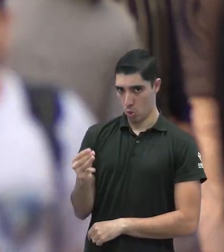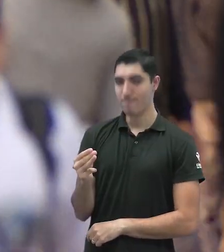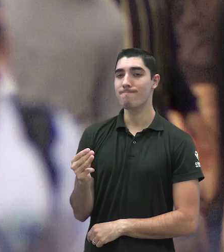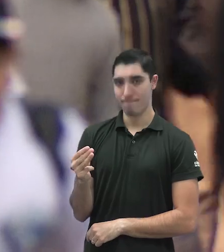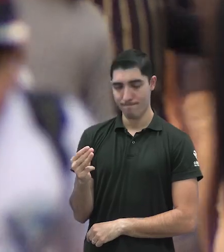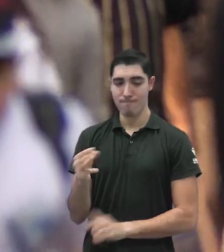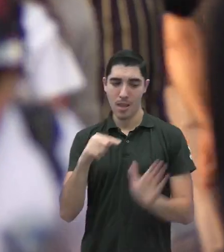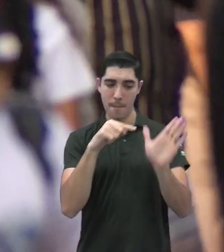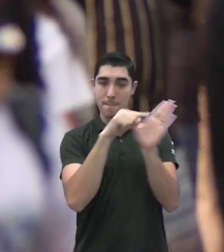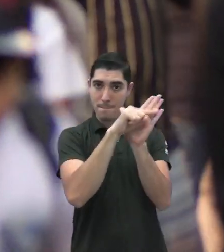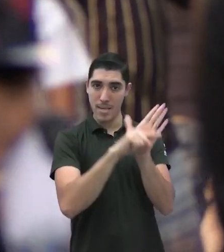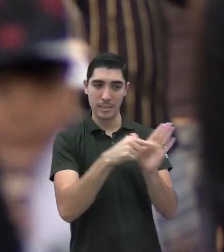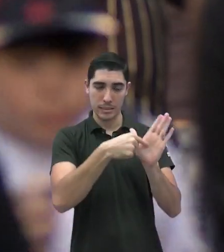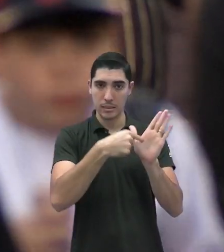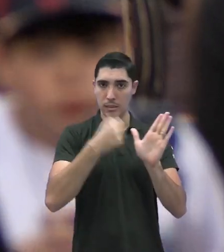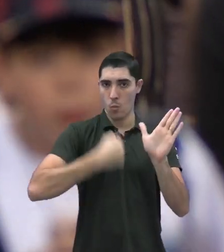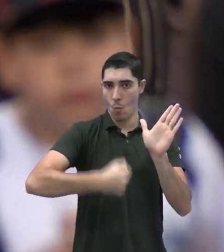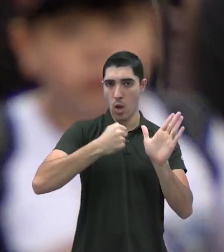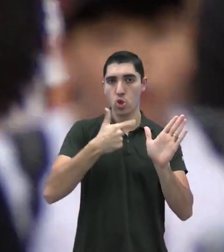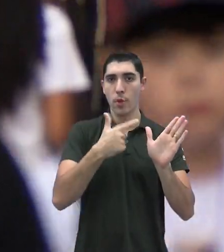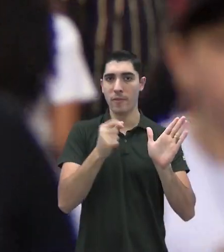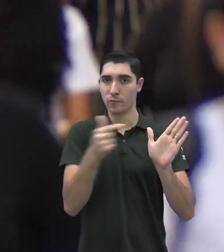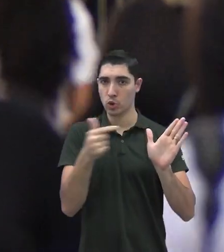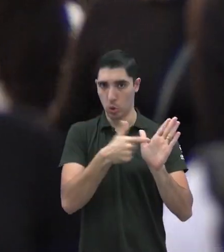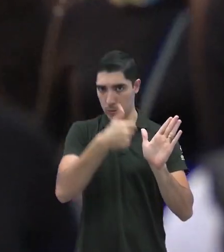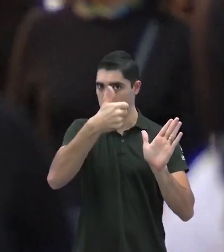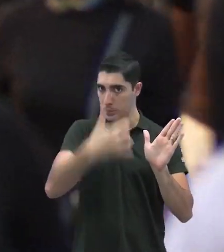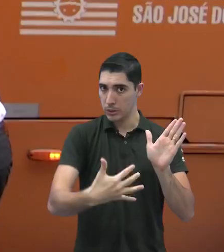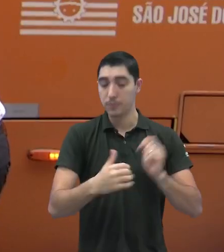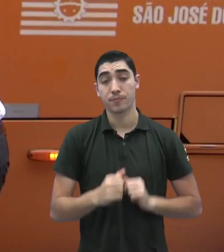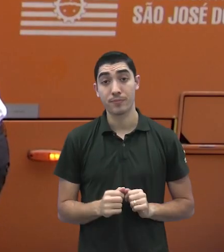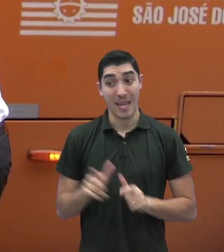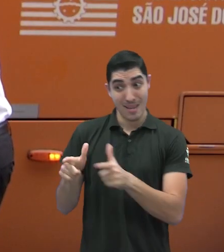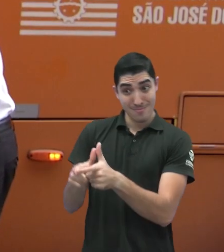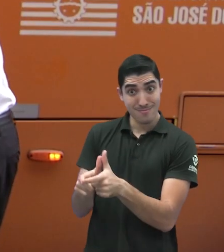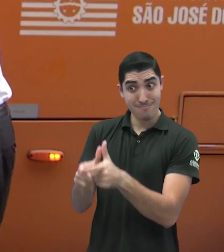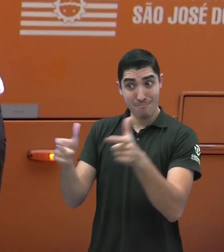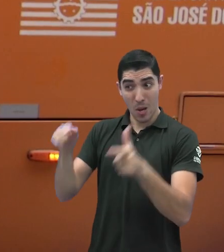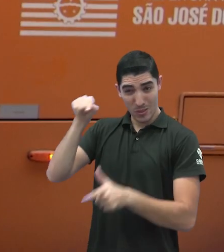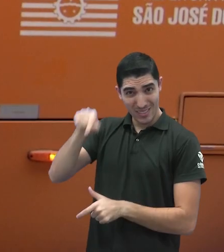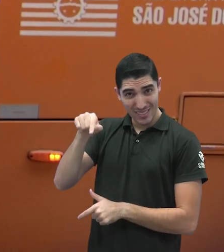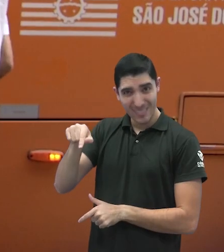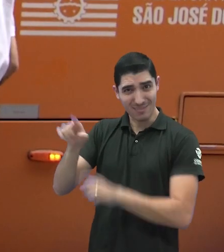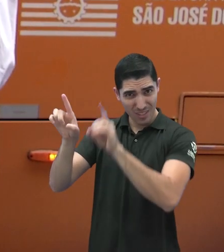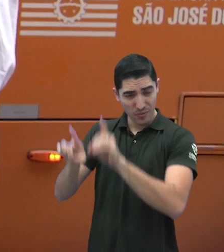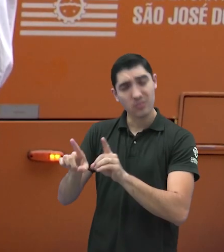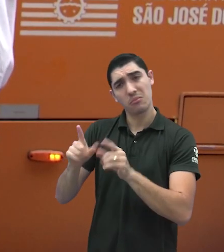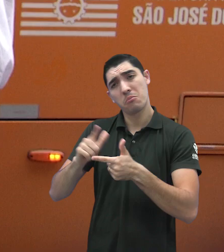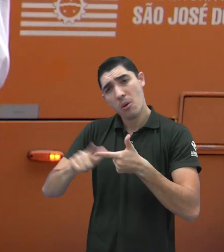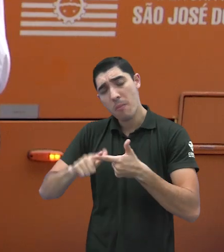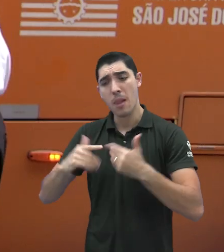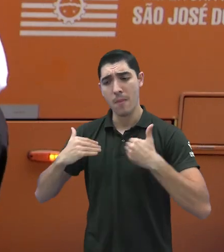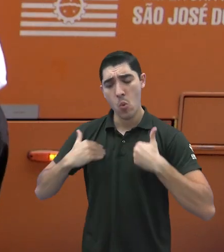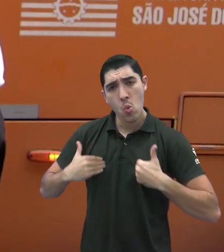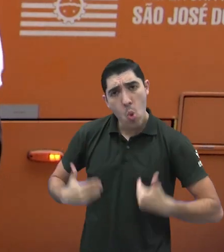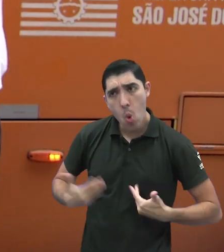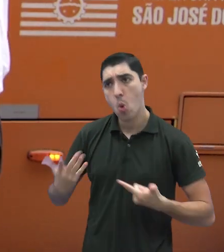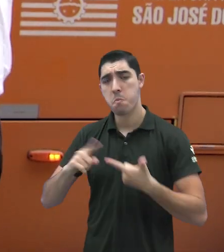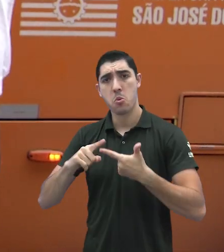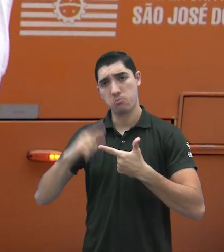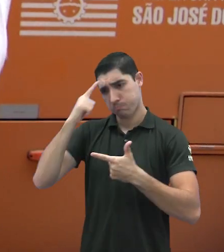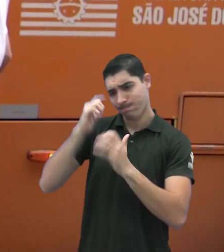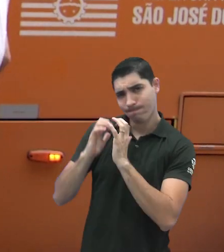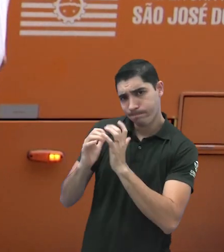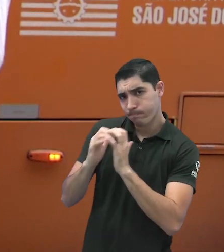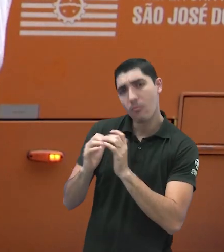deficiência, de acordo com o último censo de 2022. A maioria delas com alguma limitação, seja física